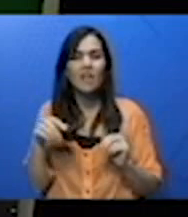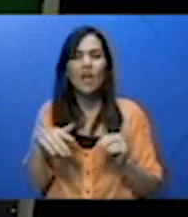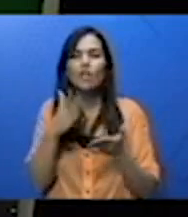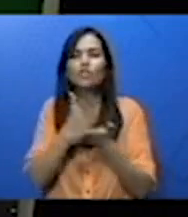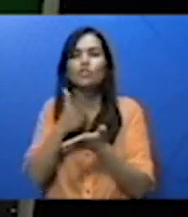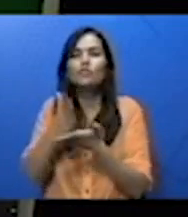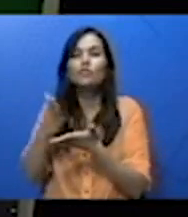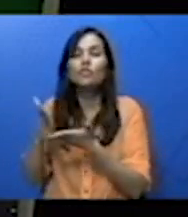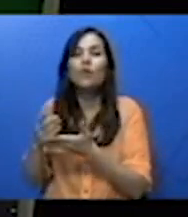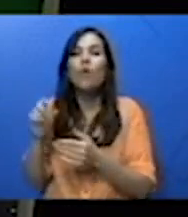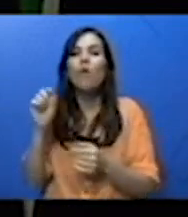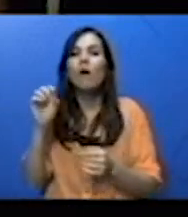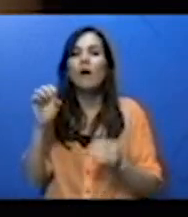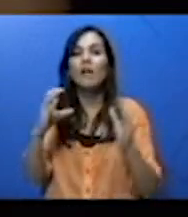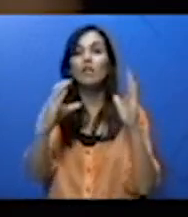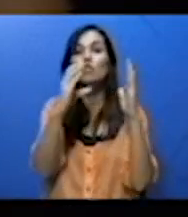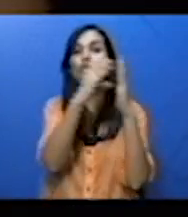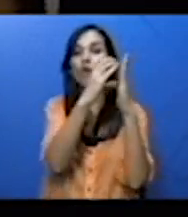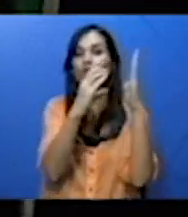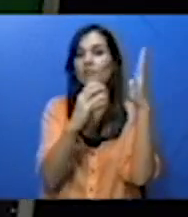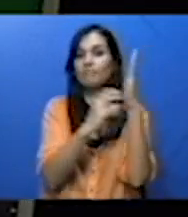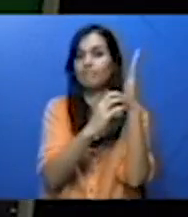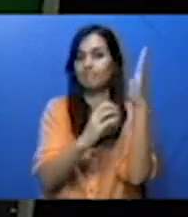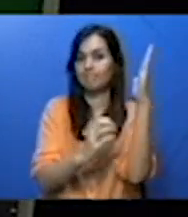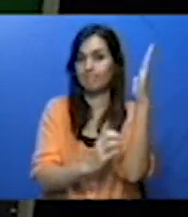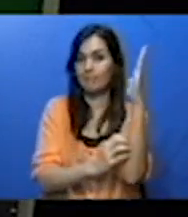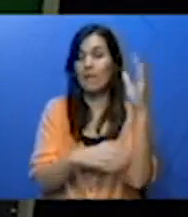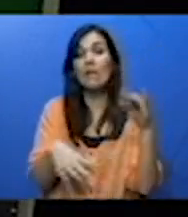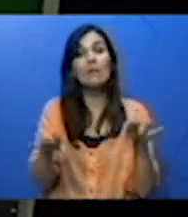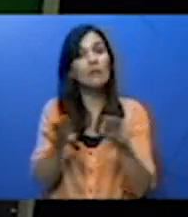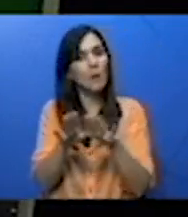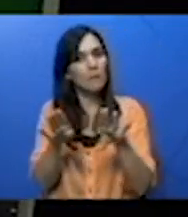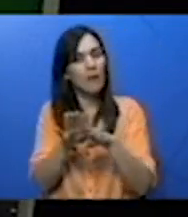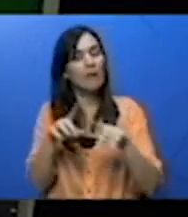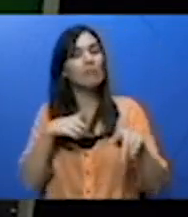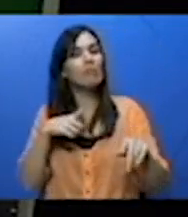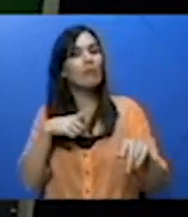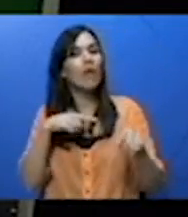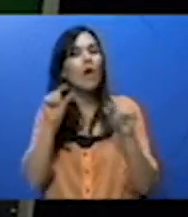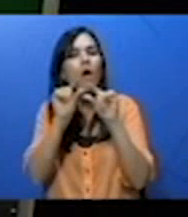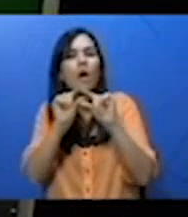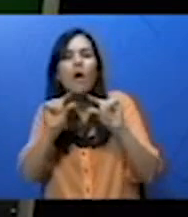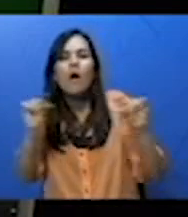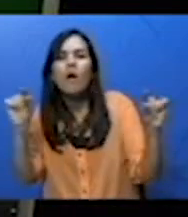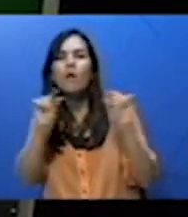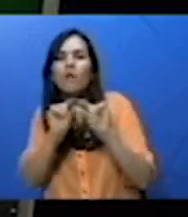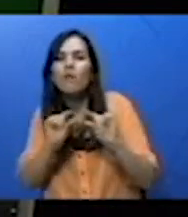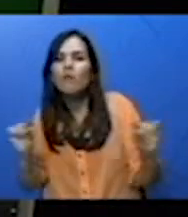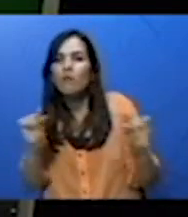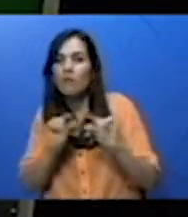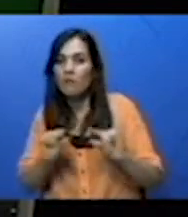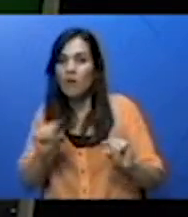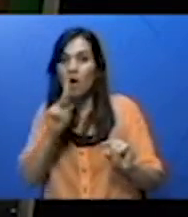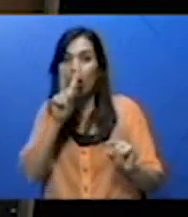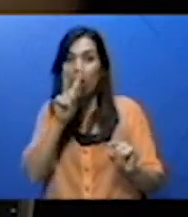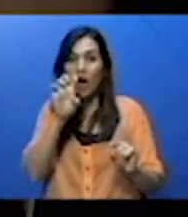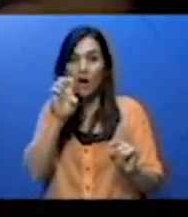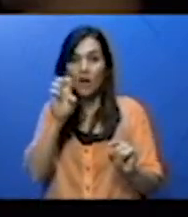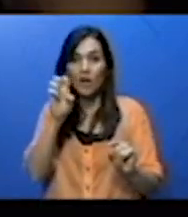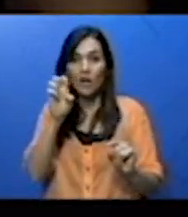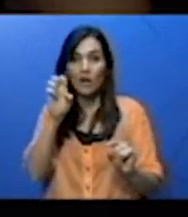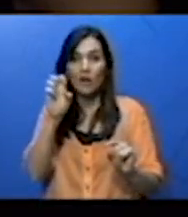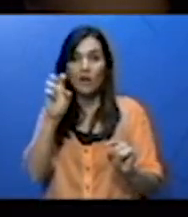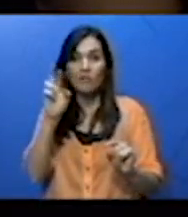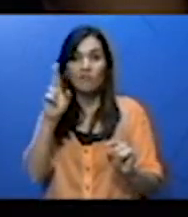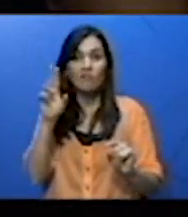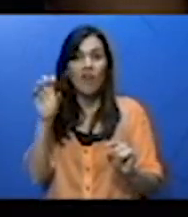partezinha, tá? Em cada parte tem os versos que vocês falam que são linhas, mas se chamam versos. Então, vamos